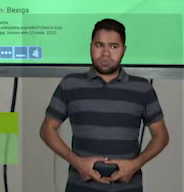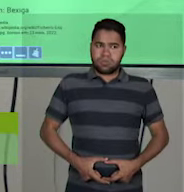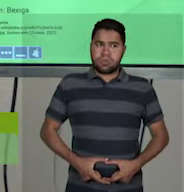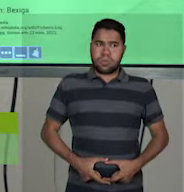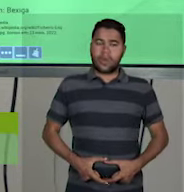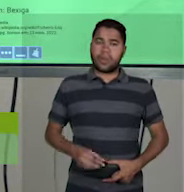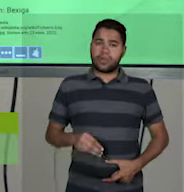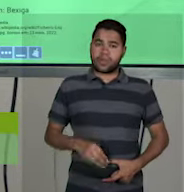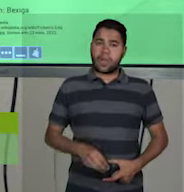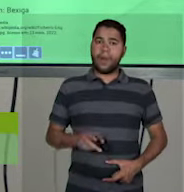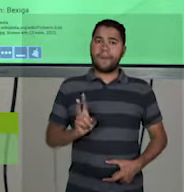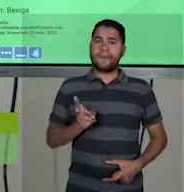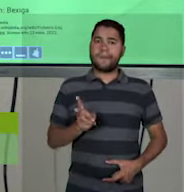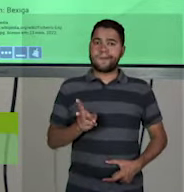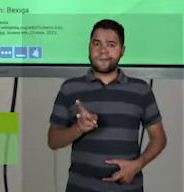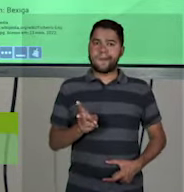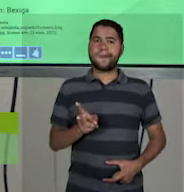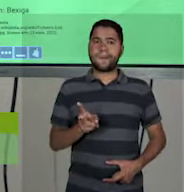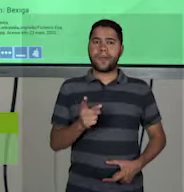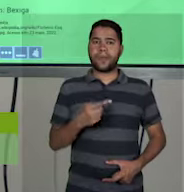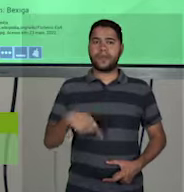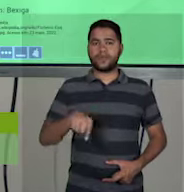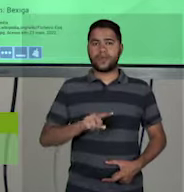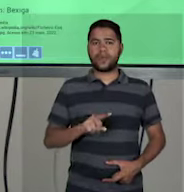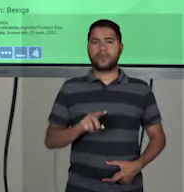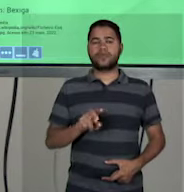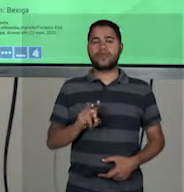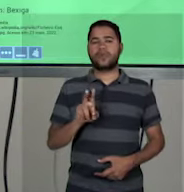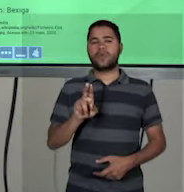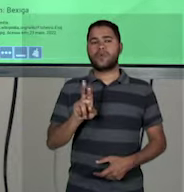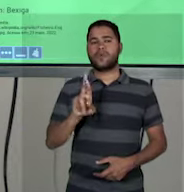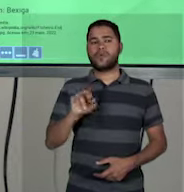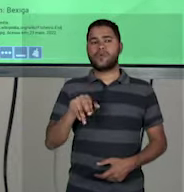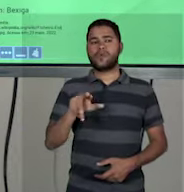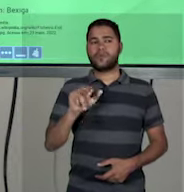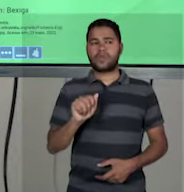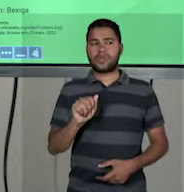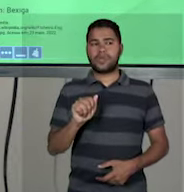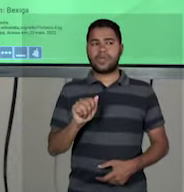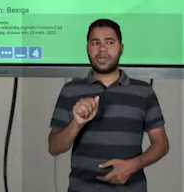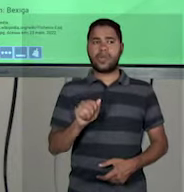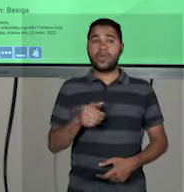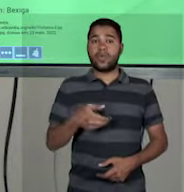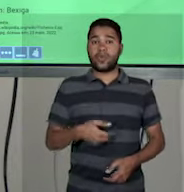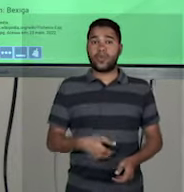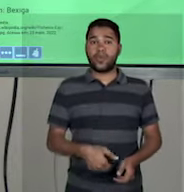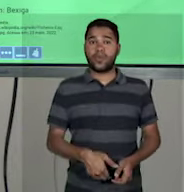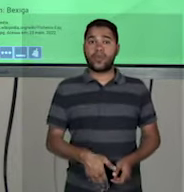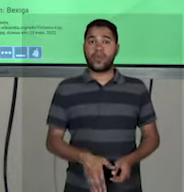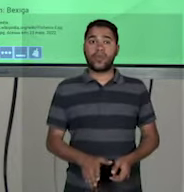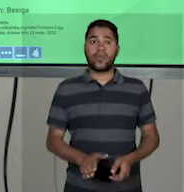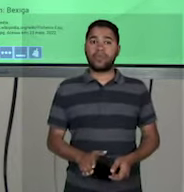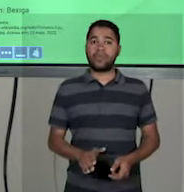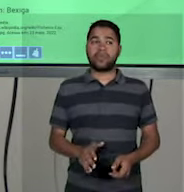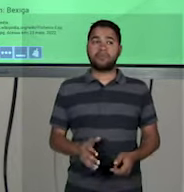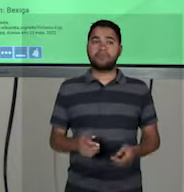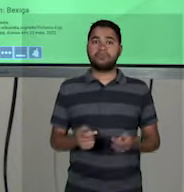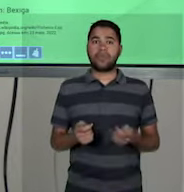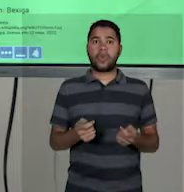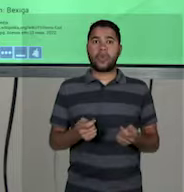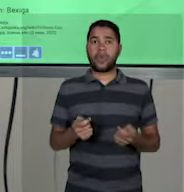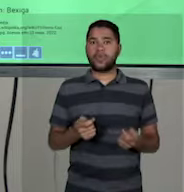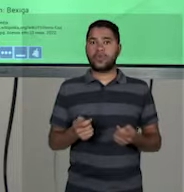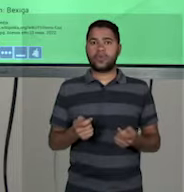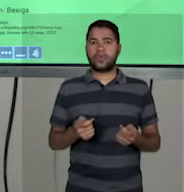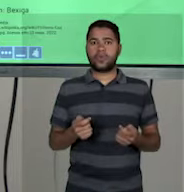armazena temporariamente a nossa urina. Então, a perda de água do nosso corpo é incontrolável, a gente não